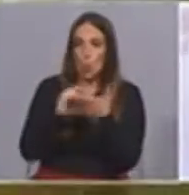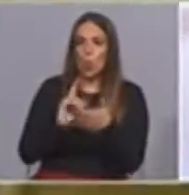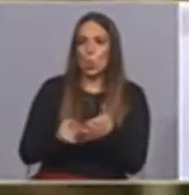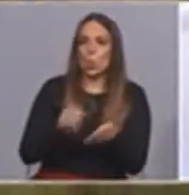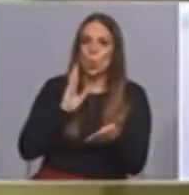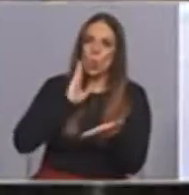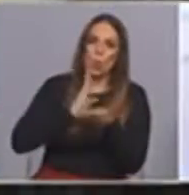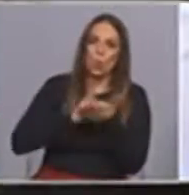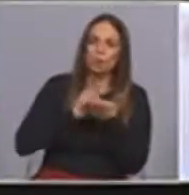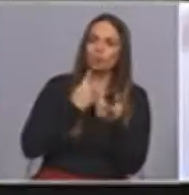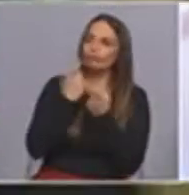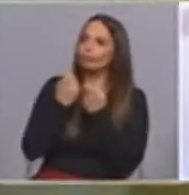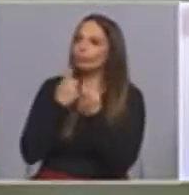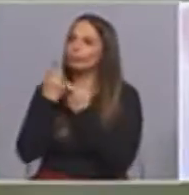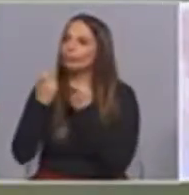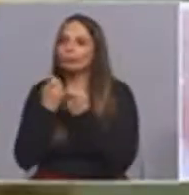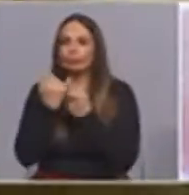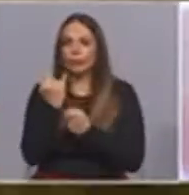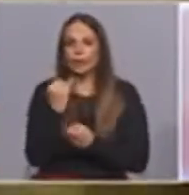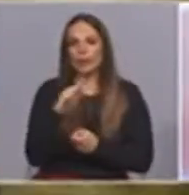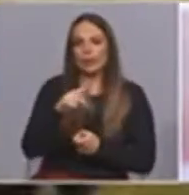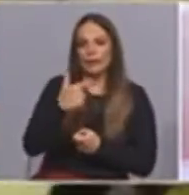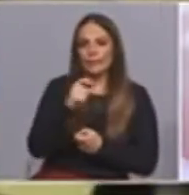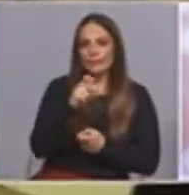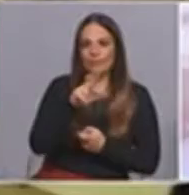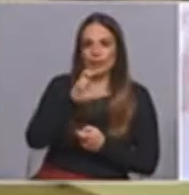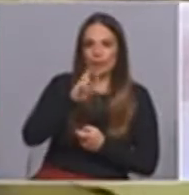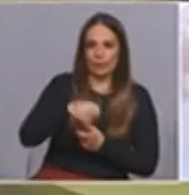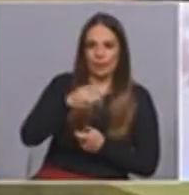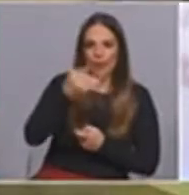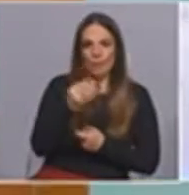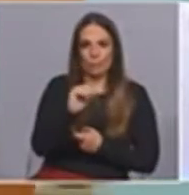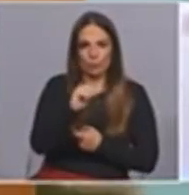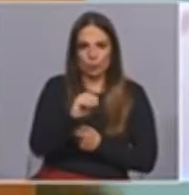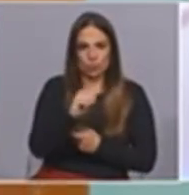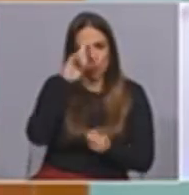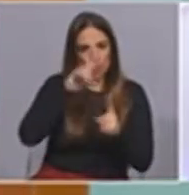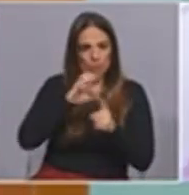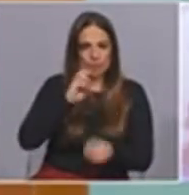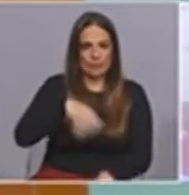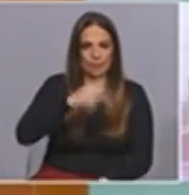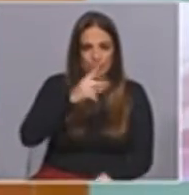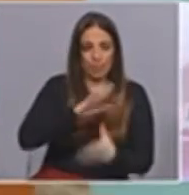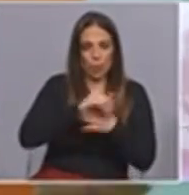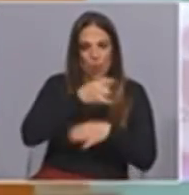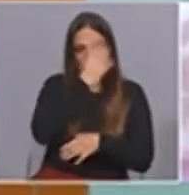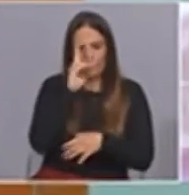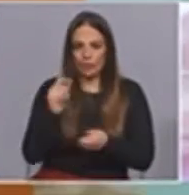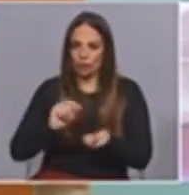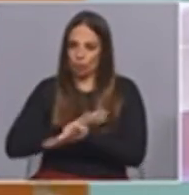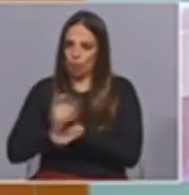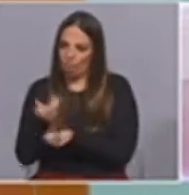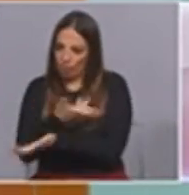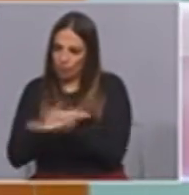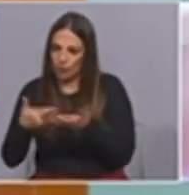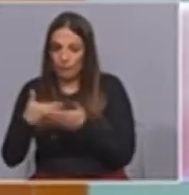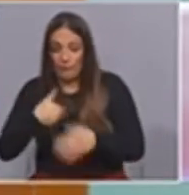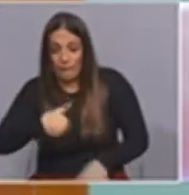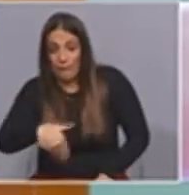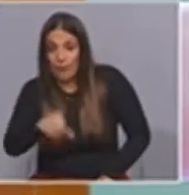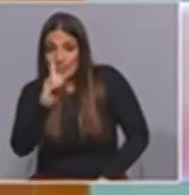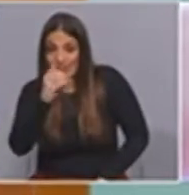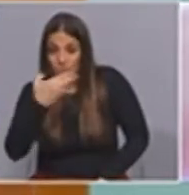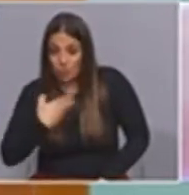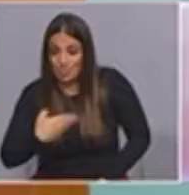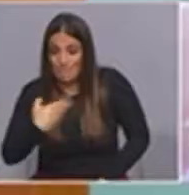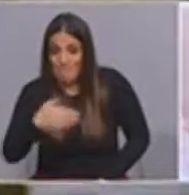é do último barómetro da Intercampus para o Correio da Manhã, CMTV e Negócios. A pouco mais de 6 semanas para as